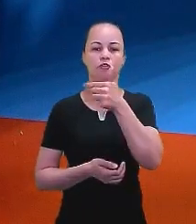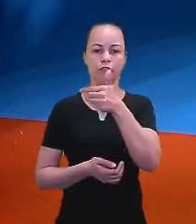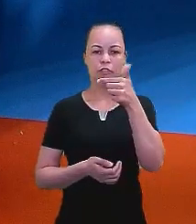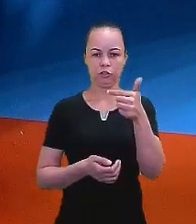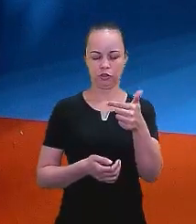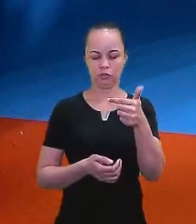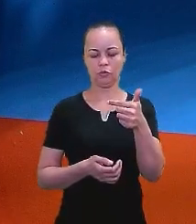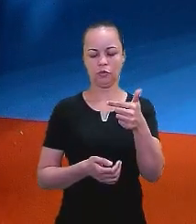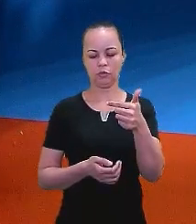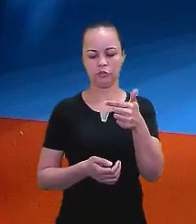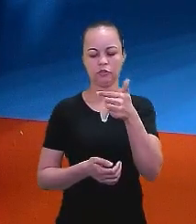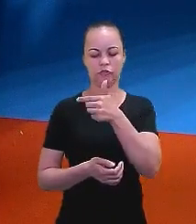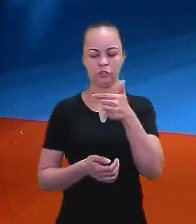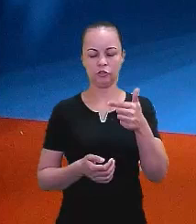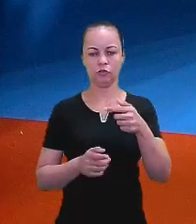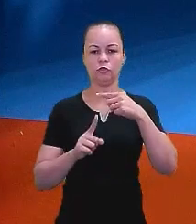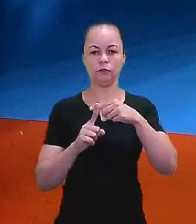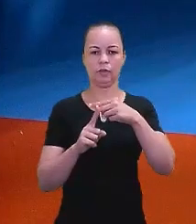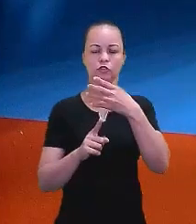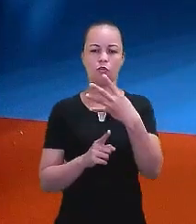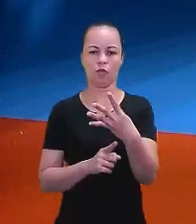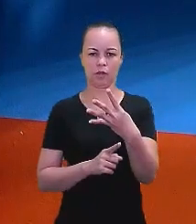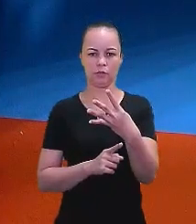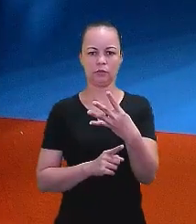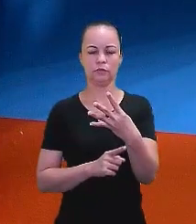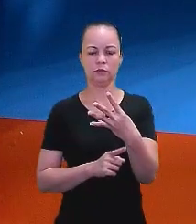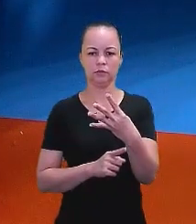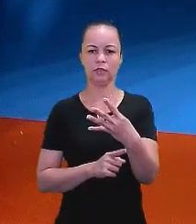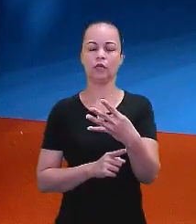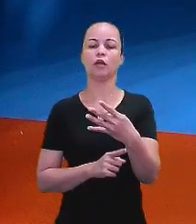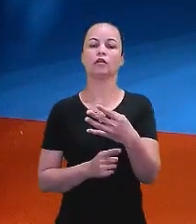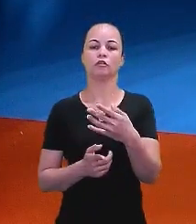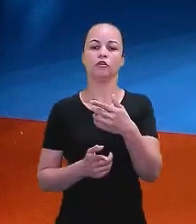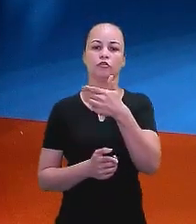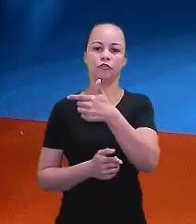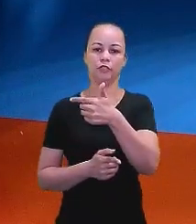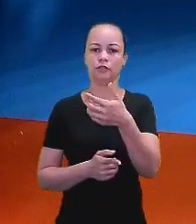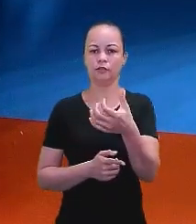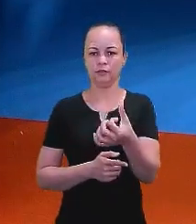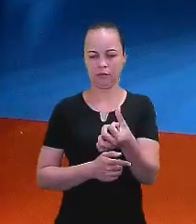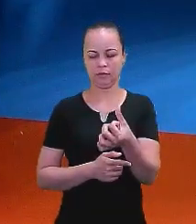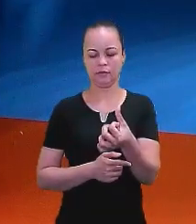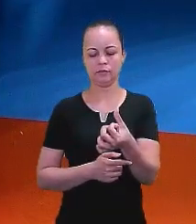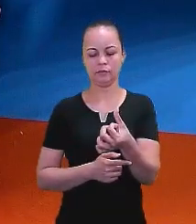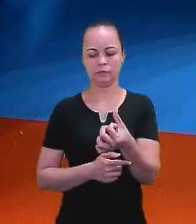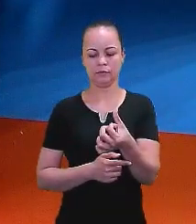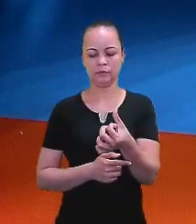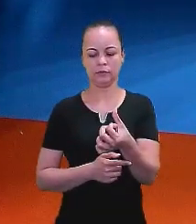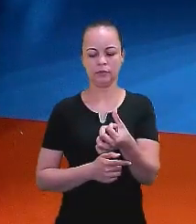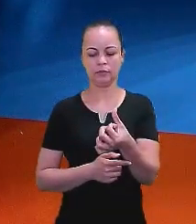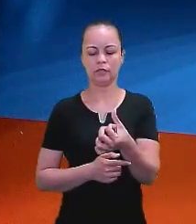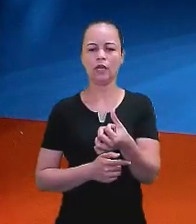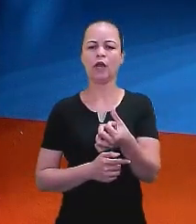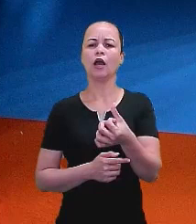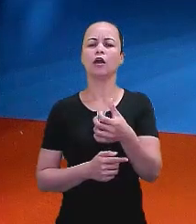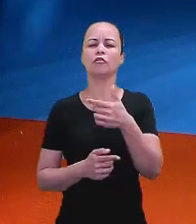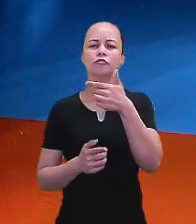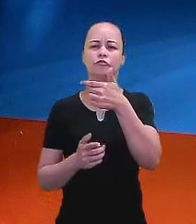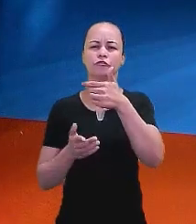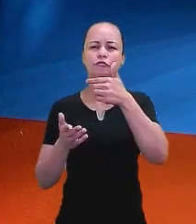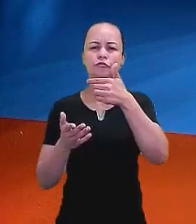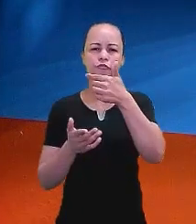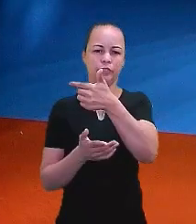22, né? Que chegamos aqui a 22, mais 4. 22 mais 4, eu fiquei com 26. Então, tirando os 22